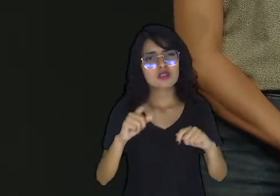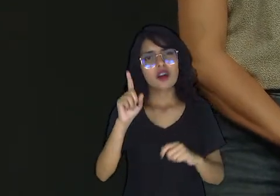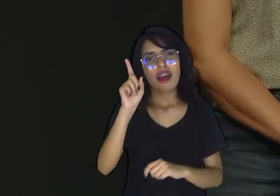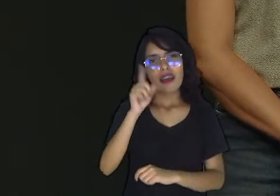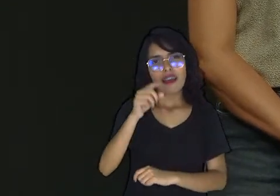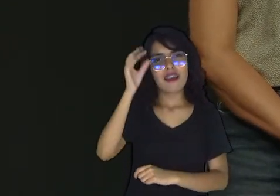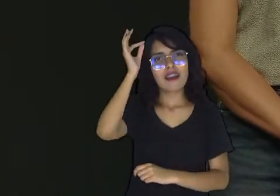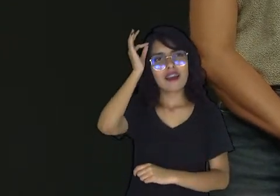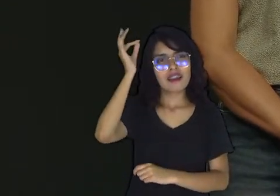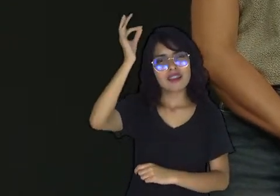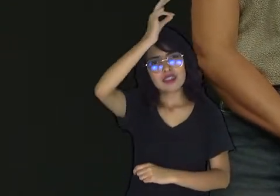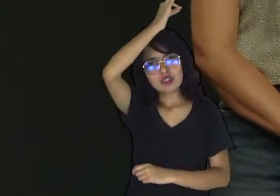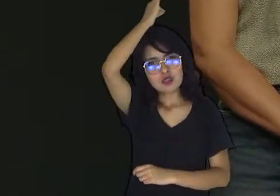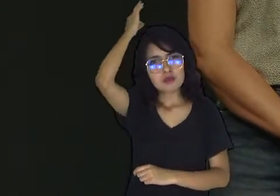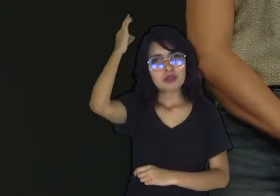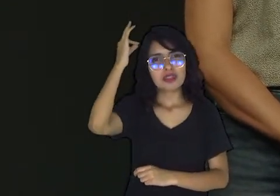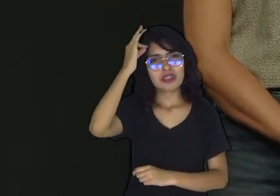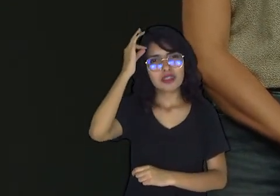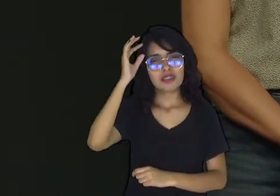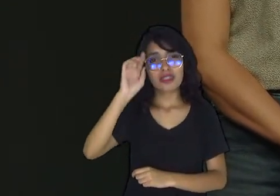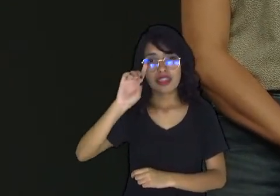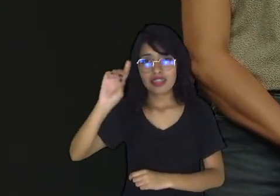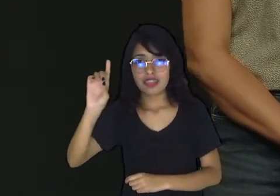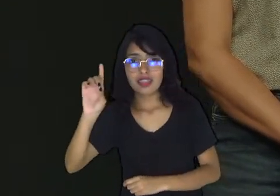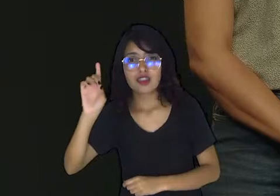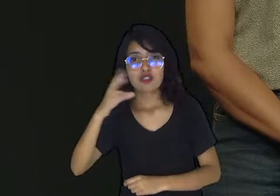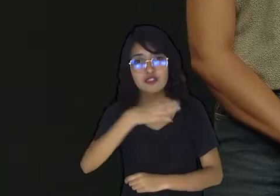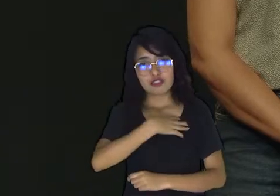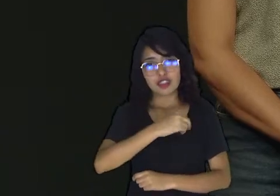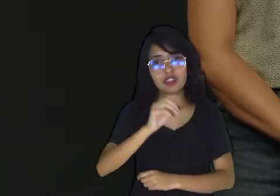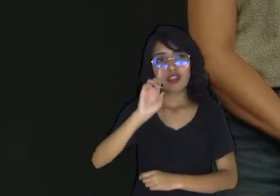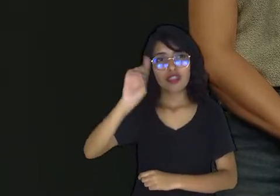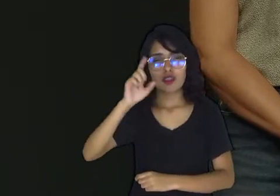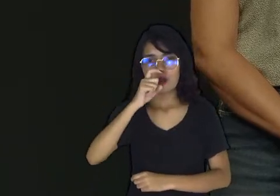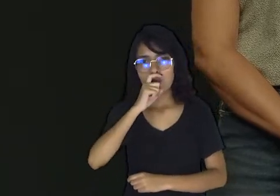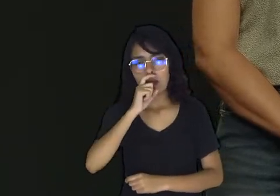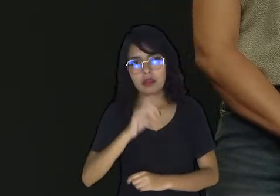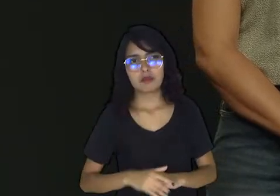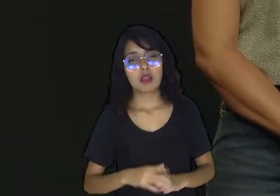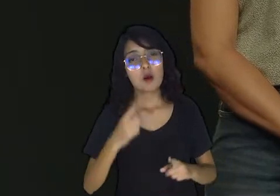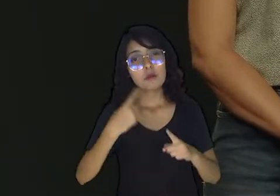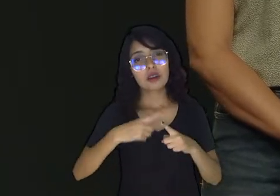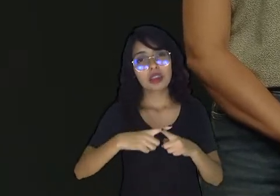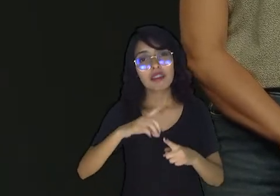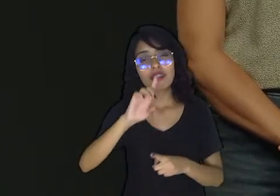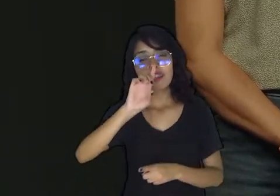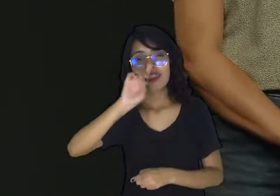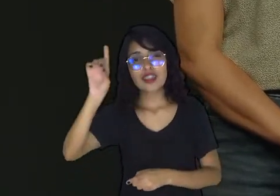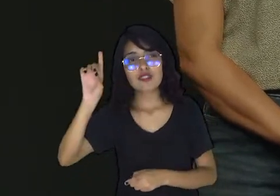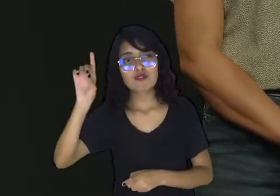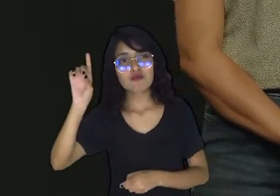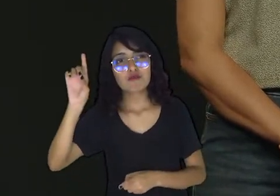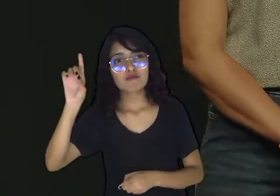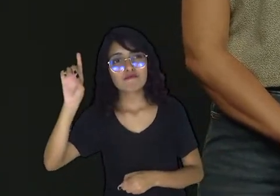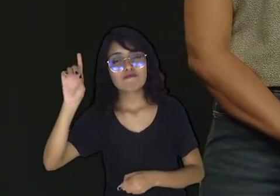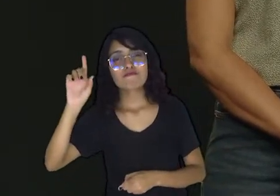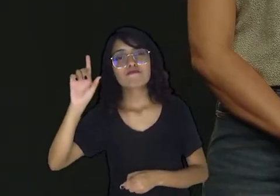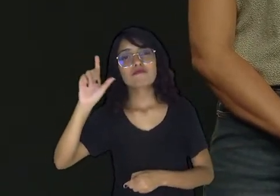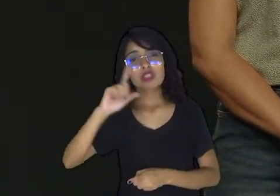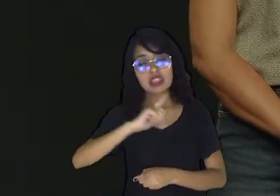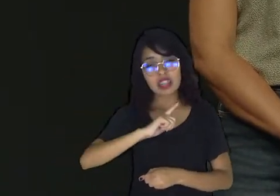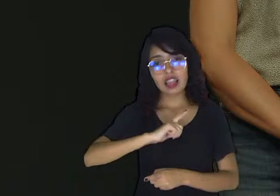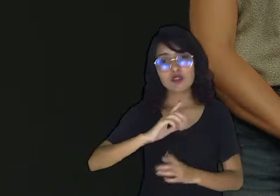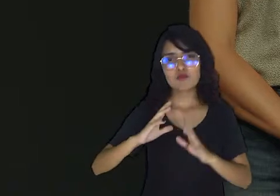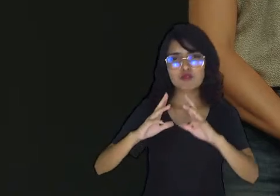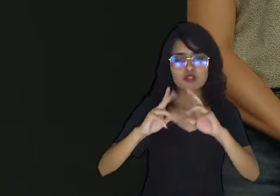Filho e Deus Espírito Santo. Por quê? Porque em Deus reside toda a plenitude da